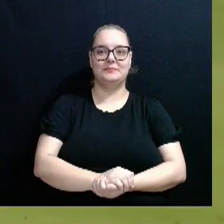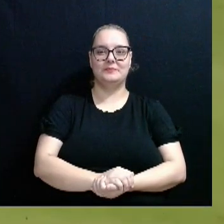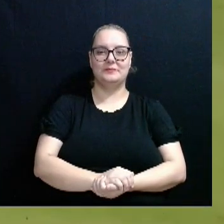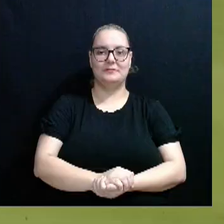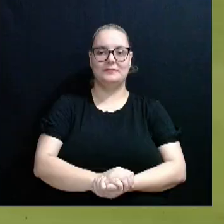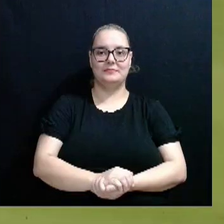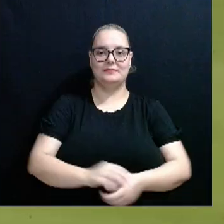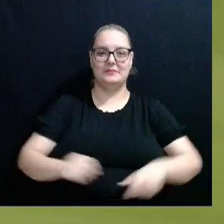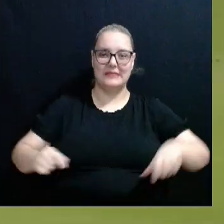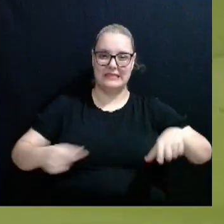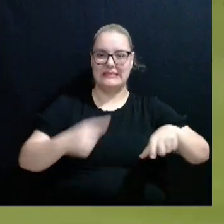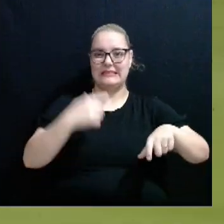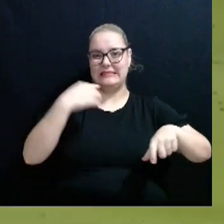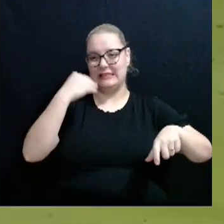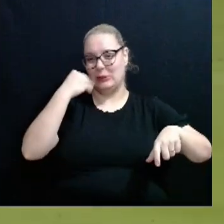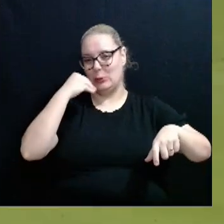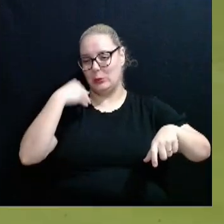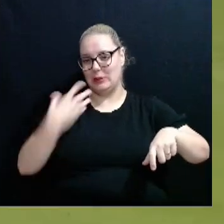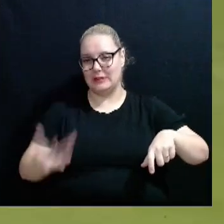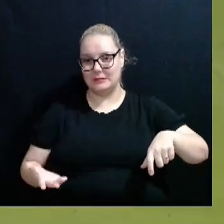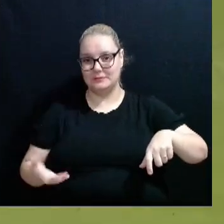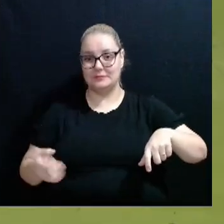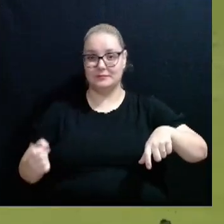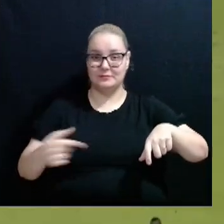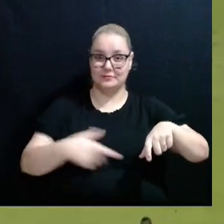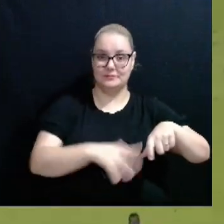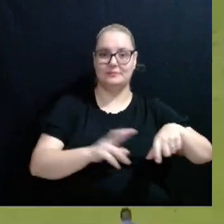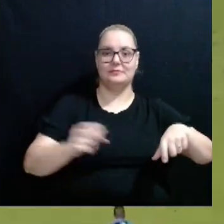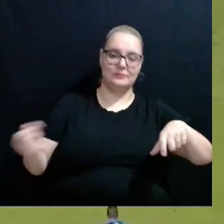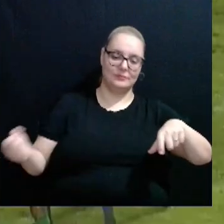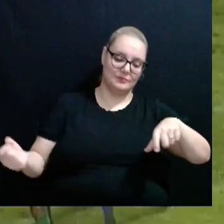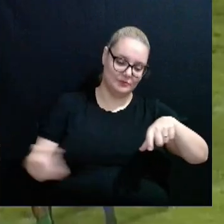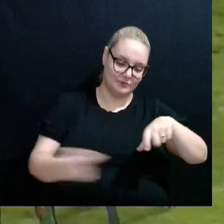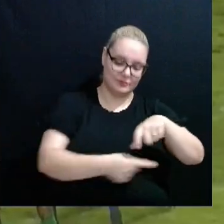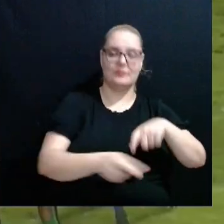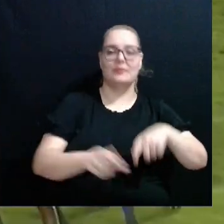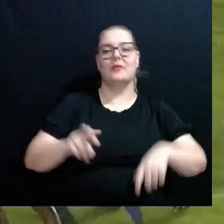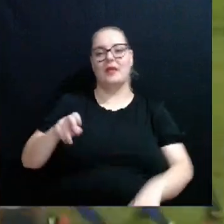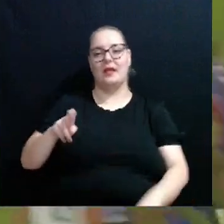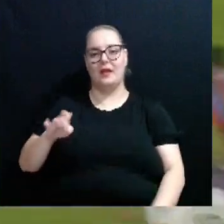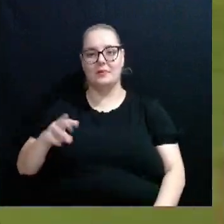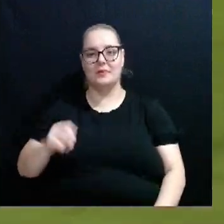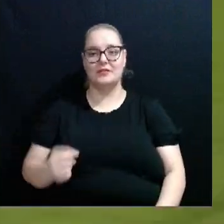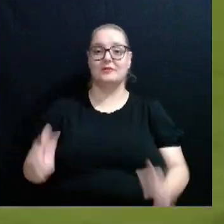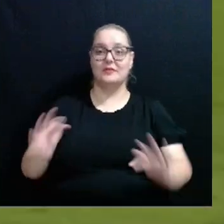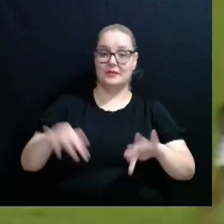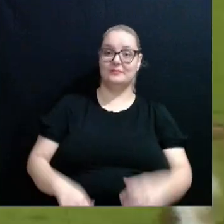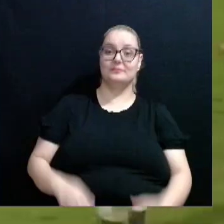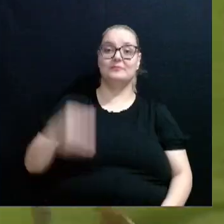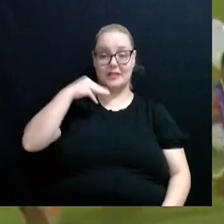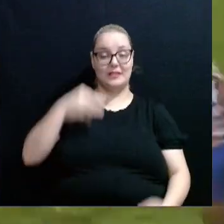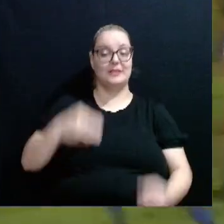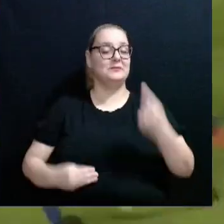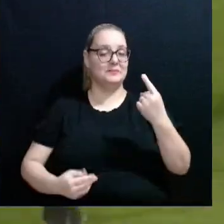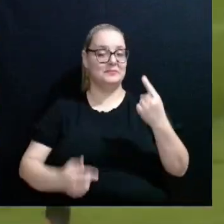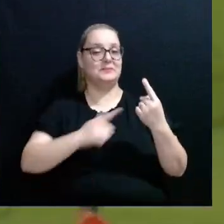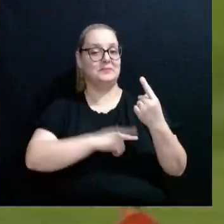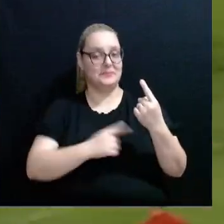goleiro pega, mas no rebote, Herbert garante o empate. Final, Maranhão 1, Guarani também